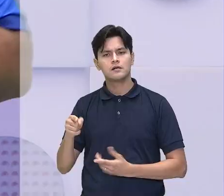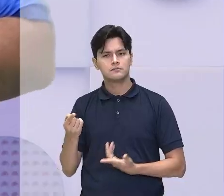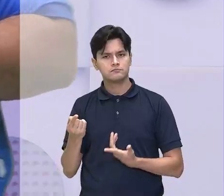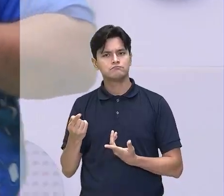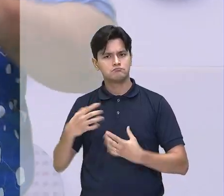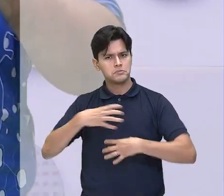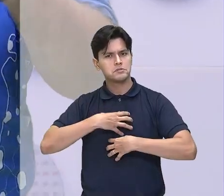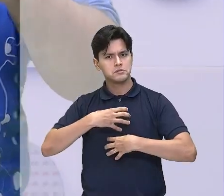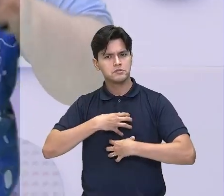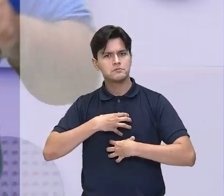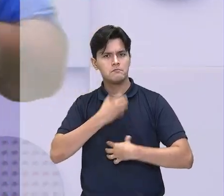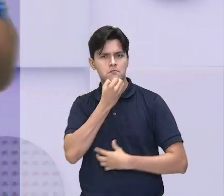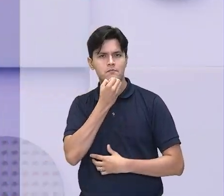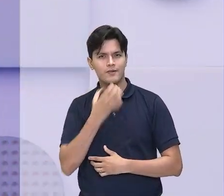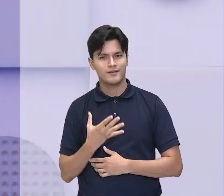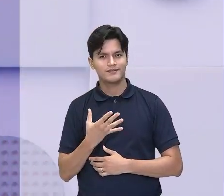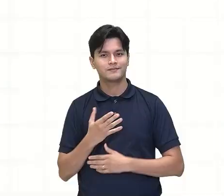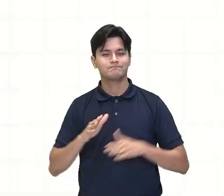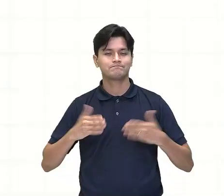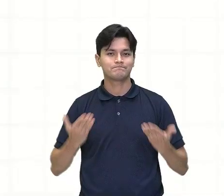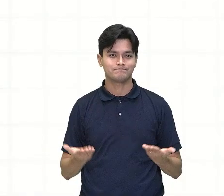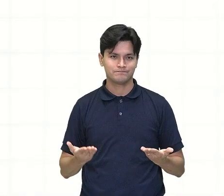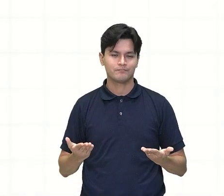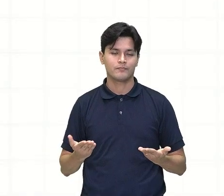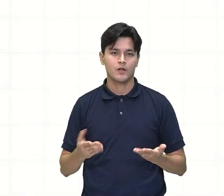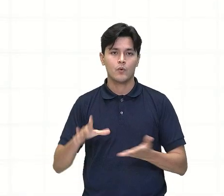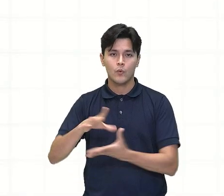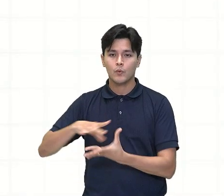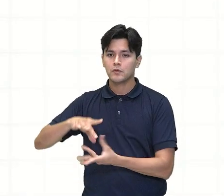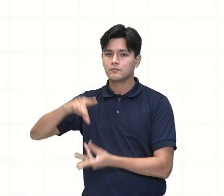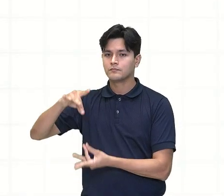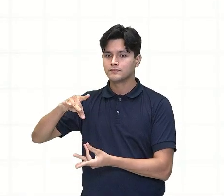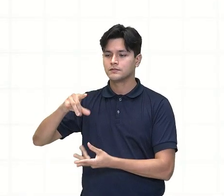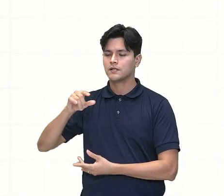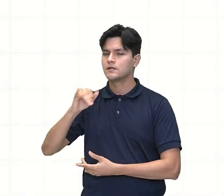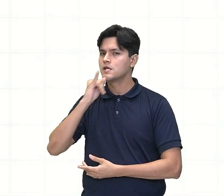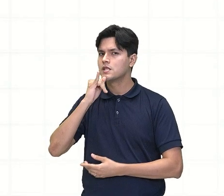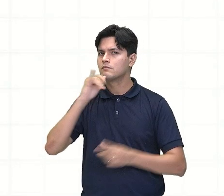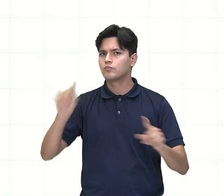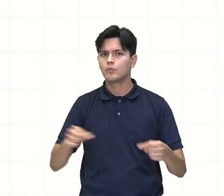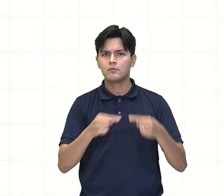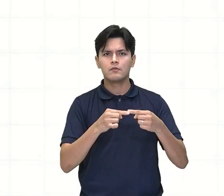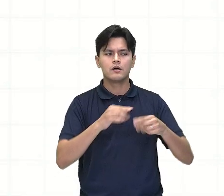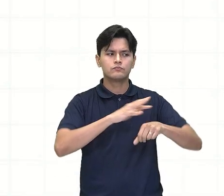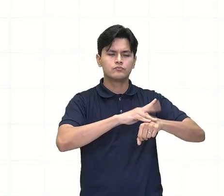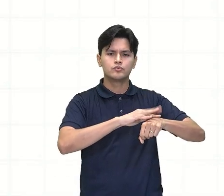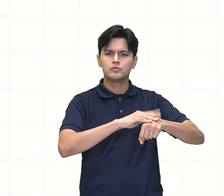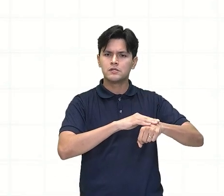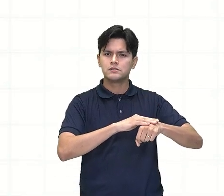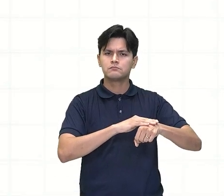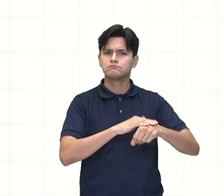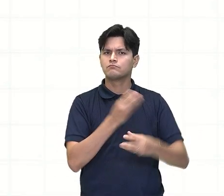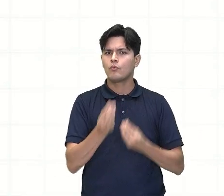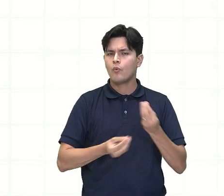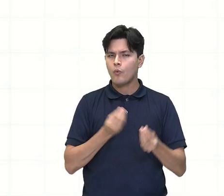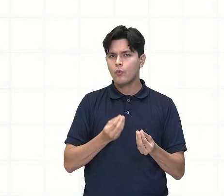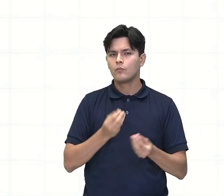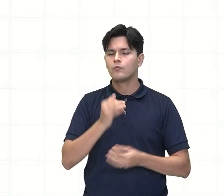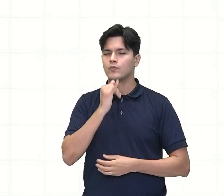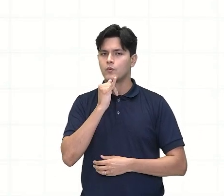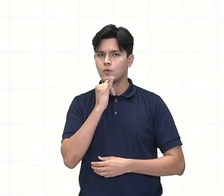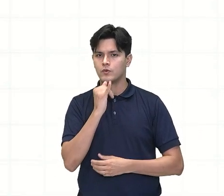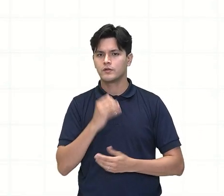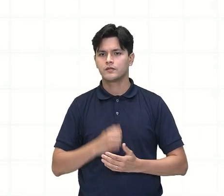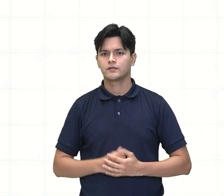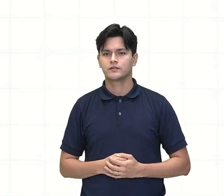que interessante. E aqui a espiritualidade pode pensar na questão das doenças. Olha, para pensar em momentos de doença, a espiritualidade serve como um